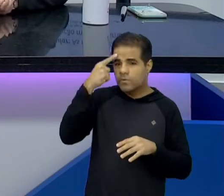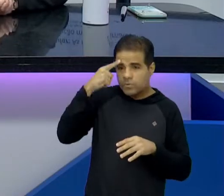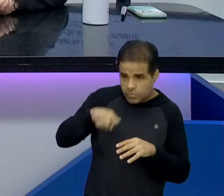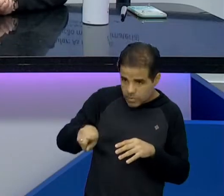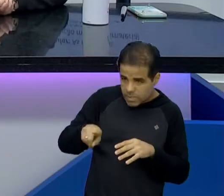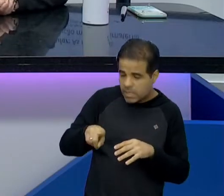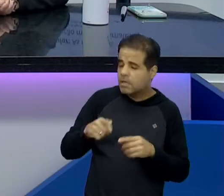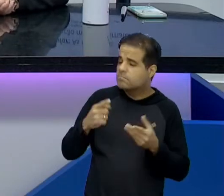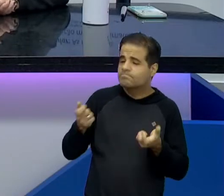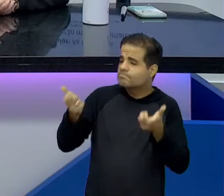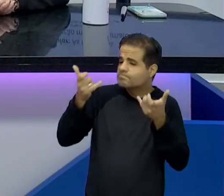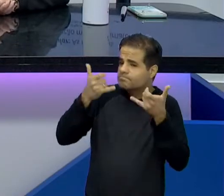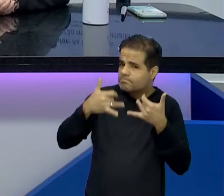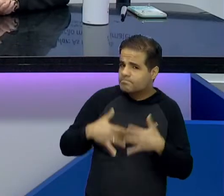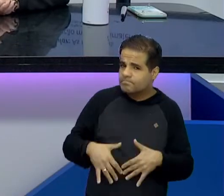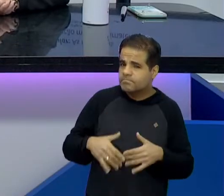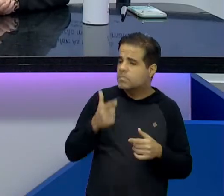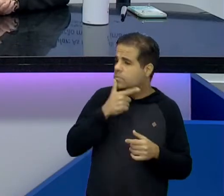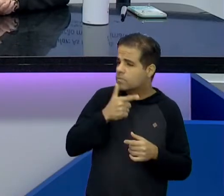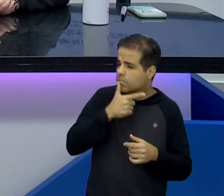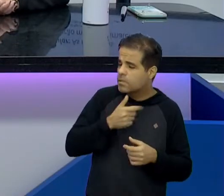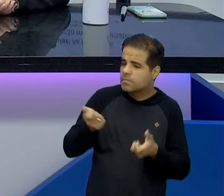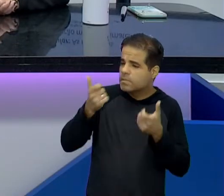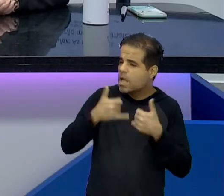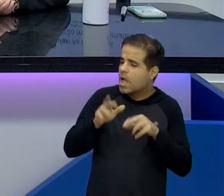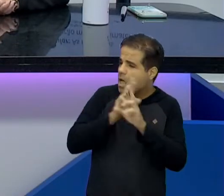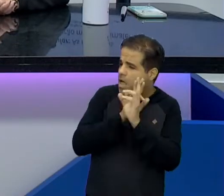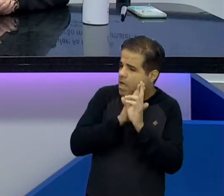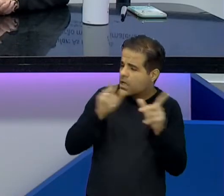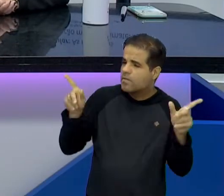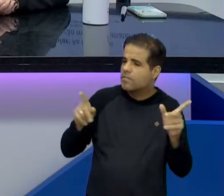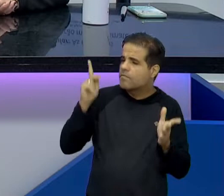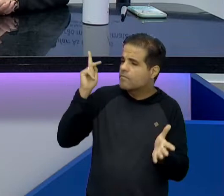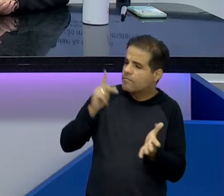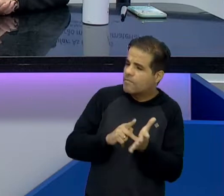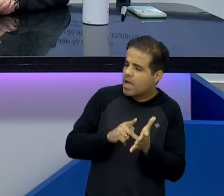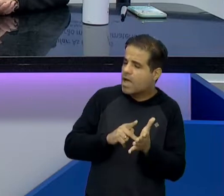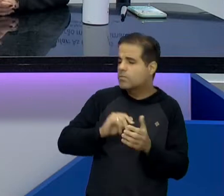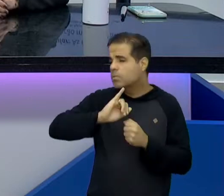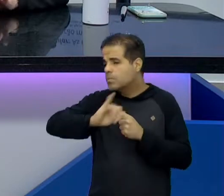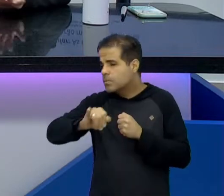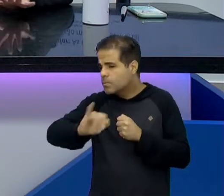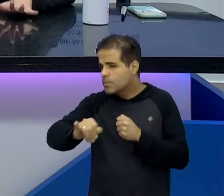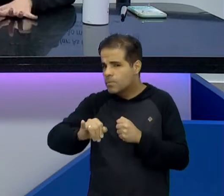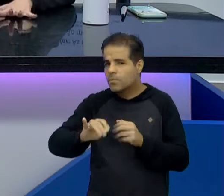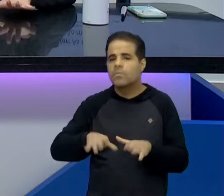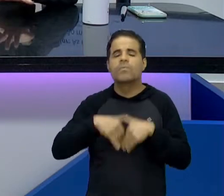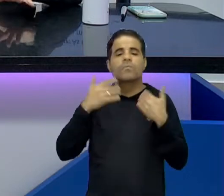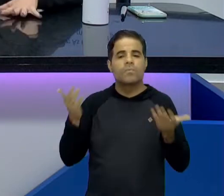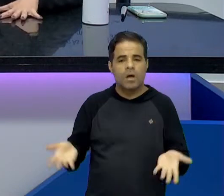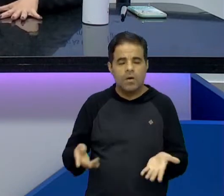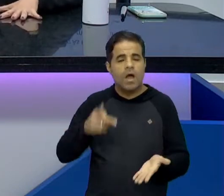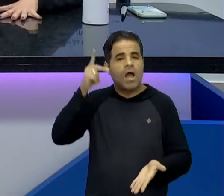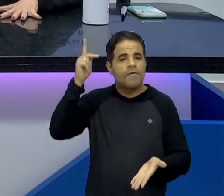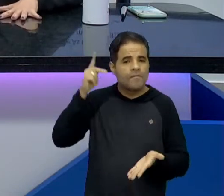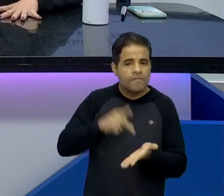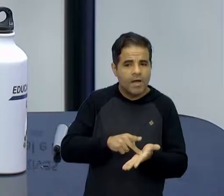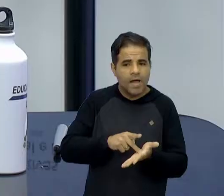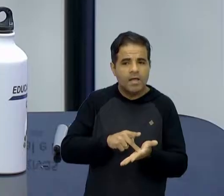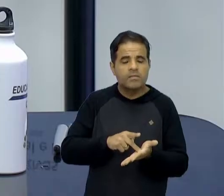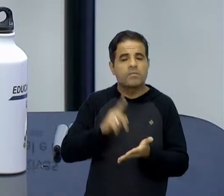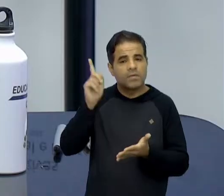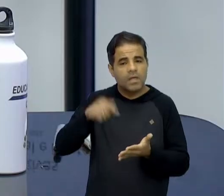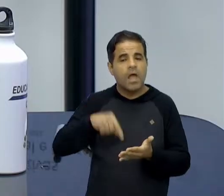diga-me. O que você consegue dizer para a gente a diferença entre fato e narrativa? Então, o fato é